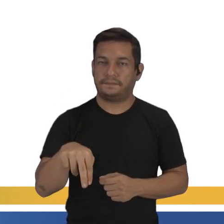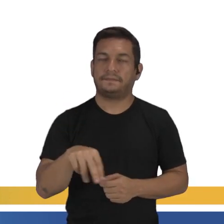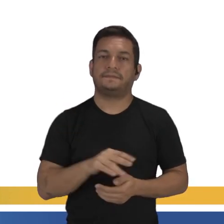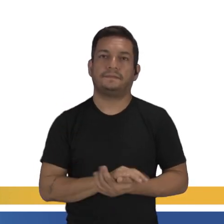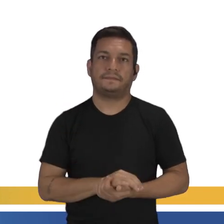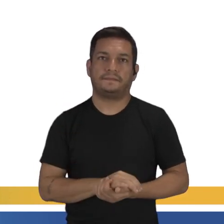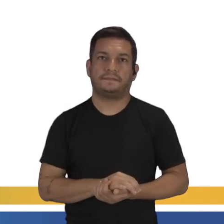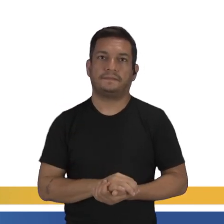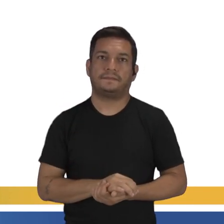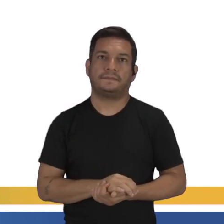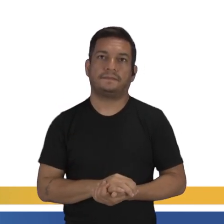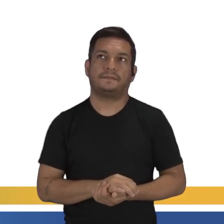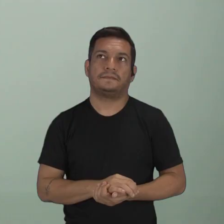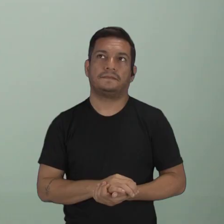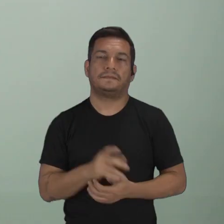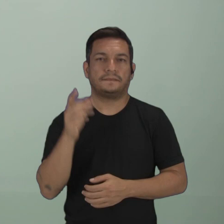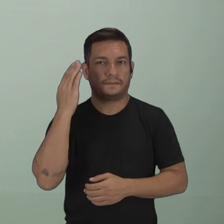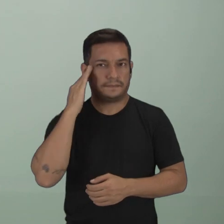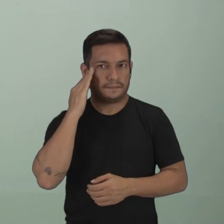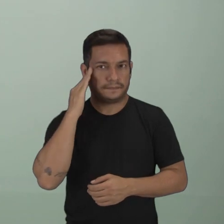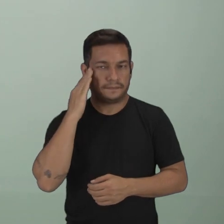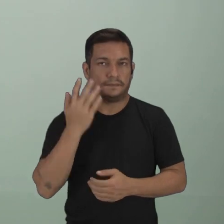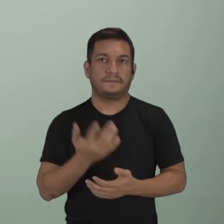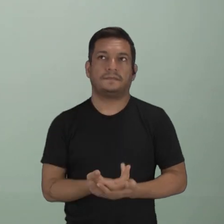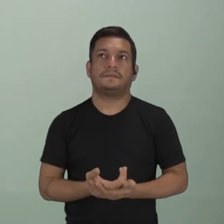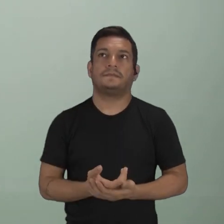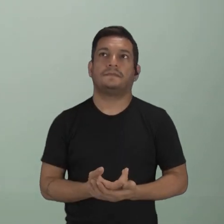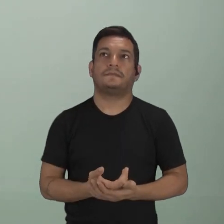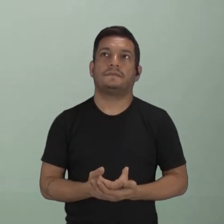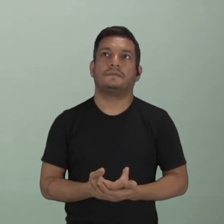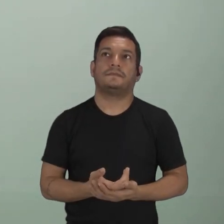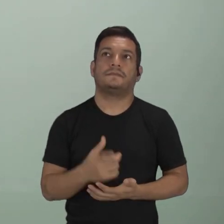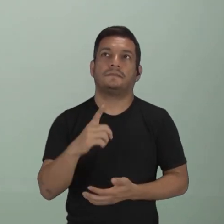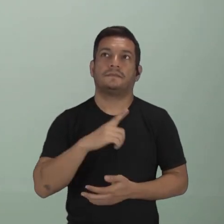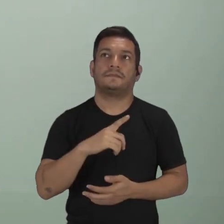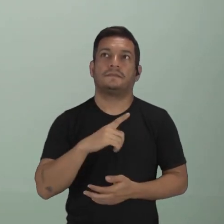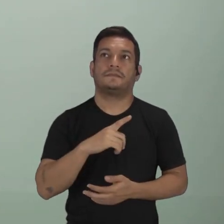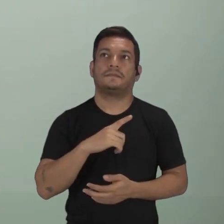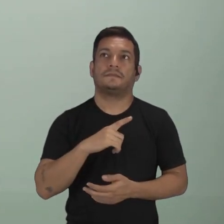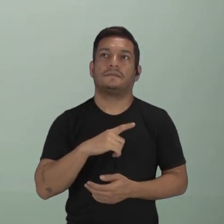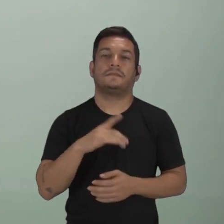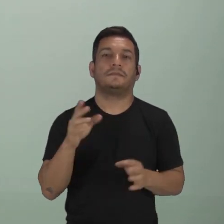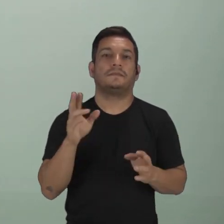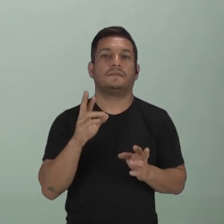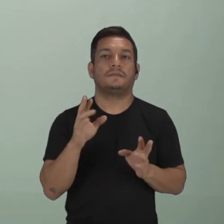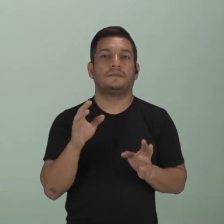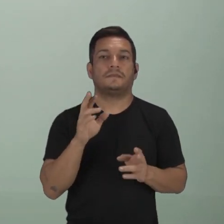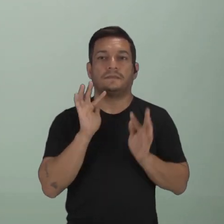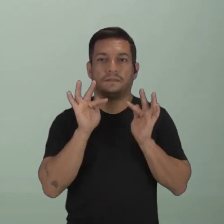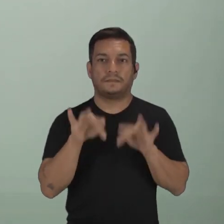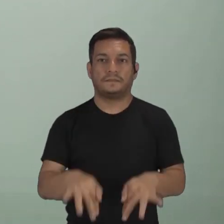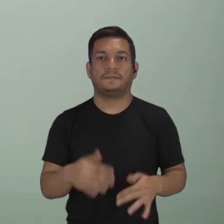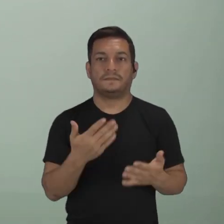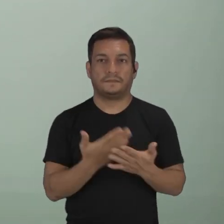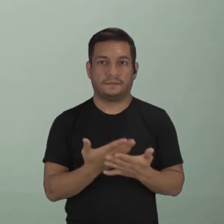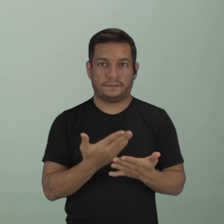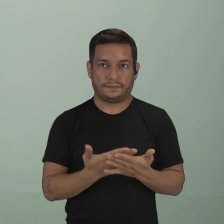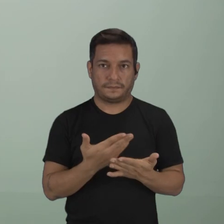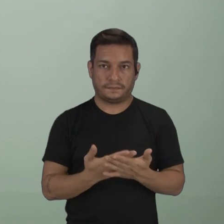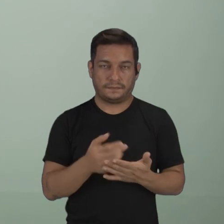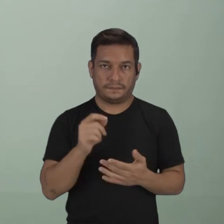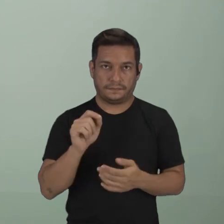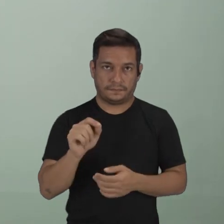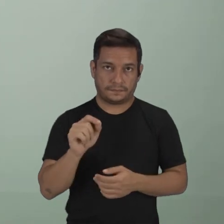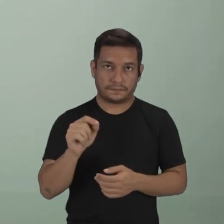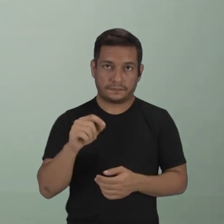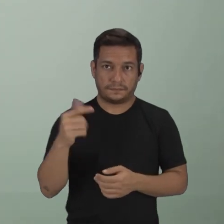60.000 newtons. Entenderam, pessoal? Então, temos aí a conclusão da nossa aula, finalizando